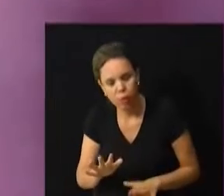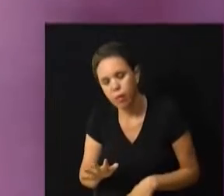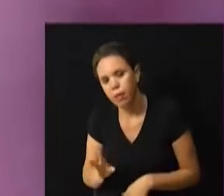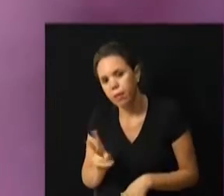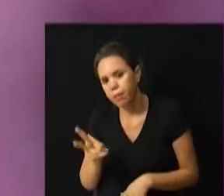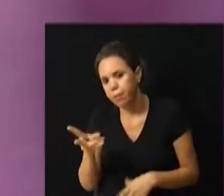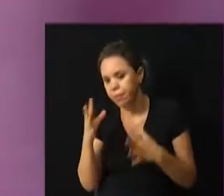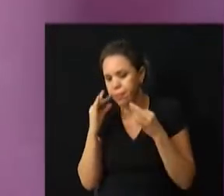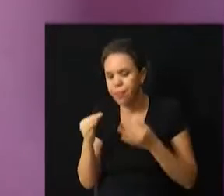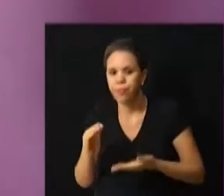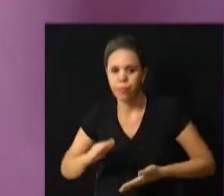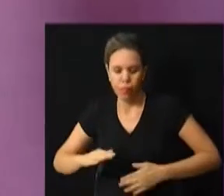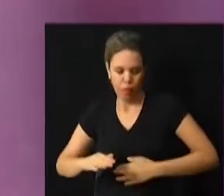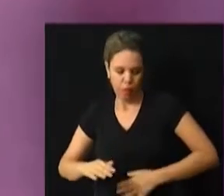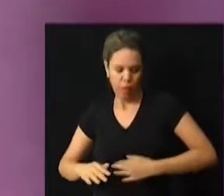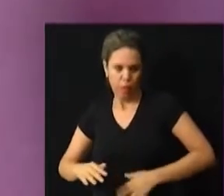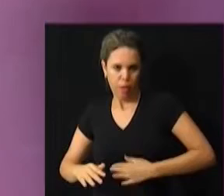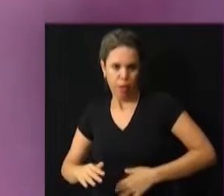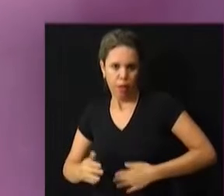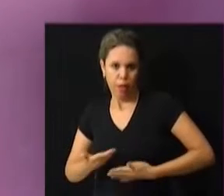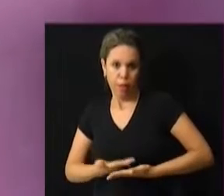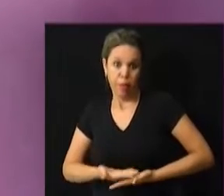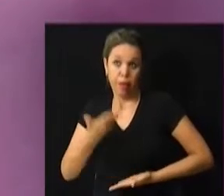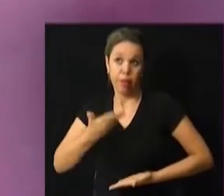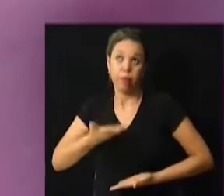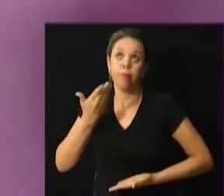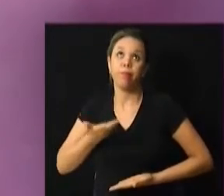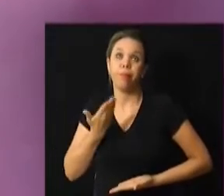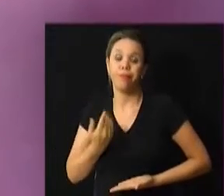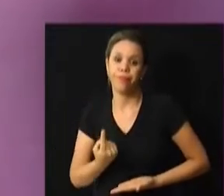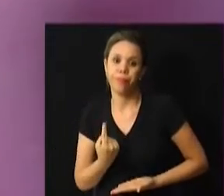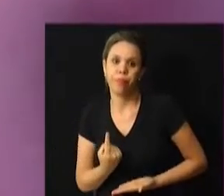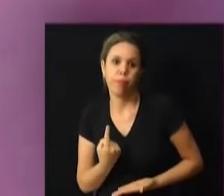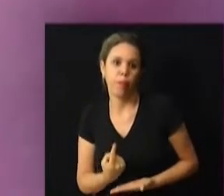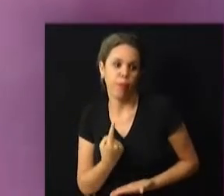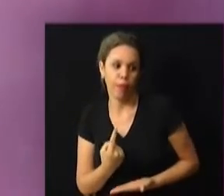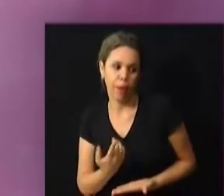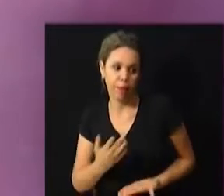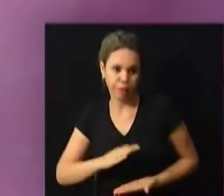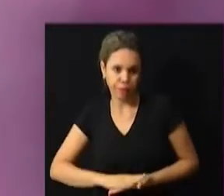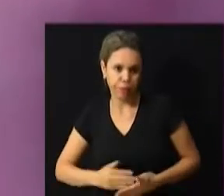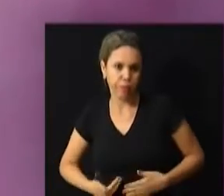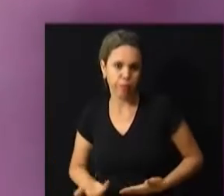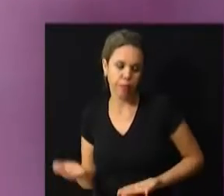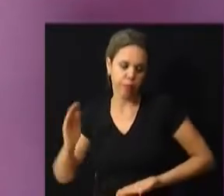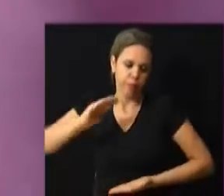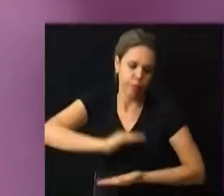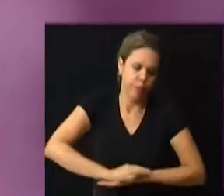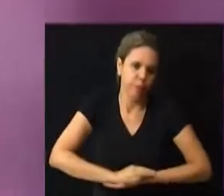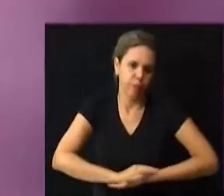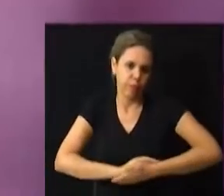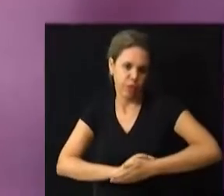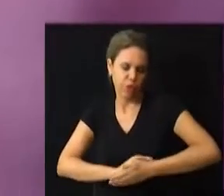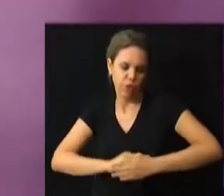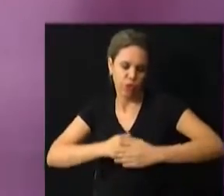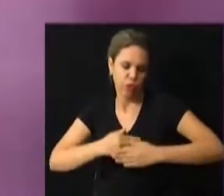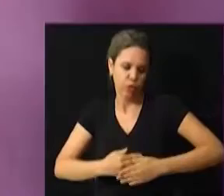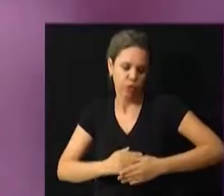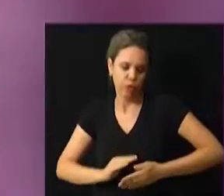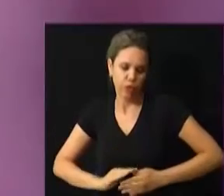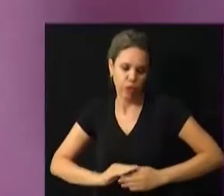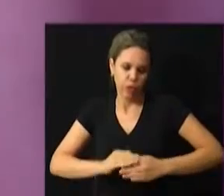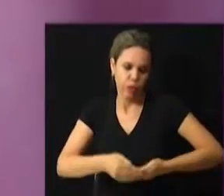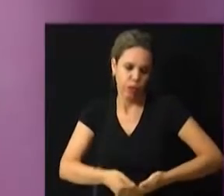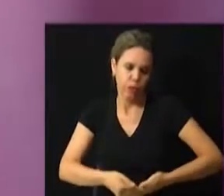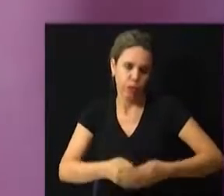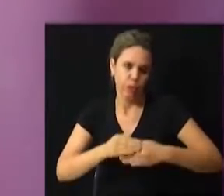tomar cuidado, né? Sempre com a barriguinha para cima. Isso. Nada de colocar de ladinho.